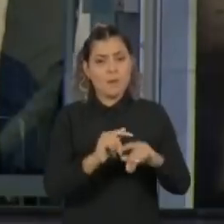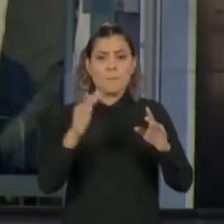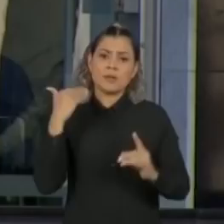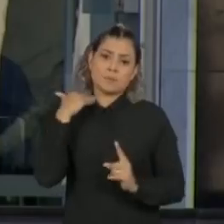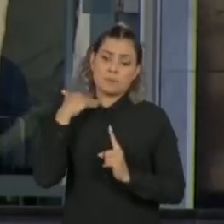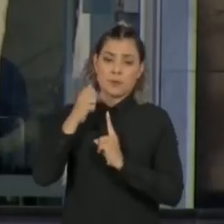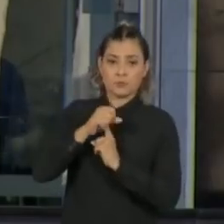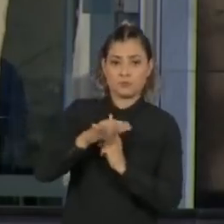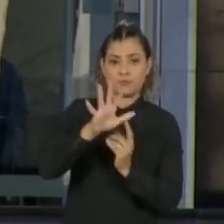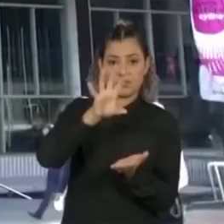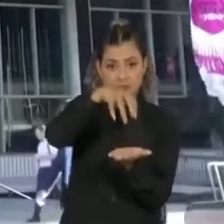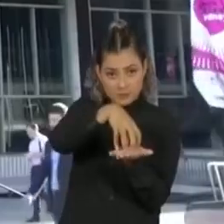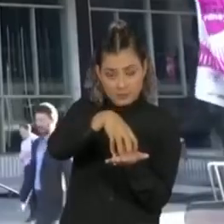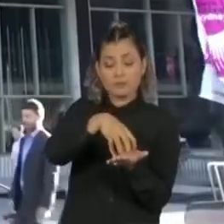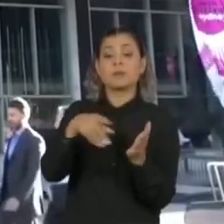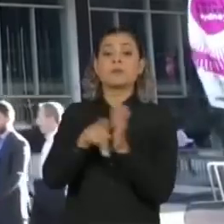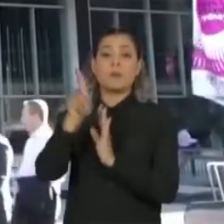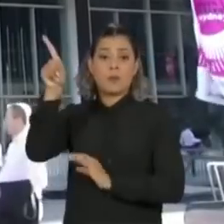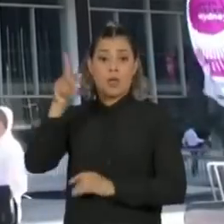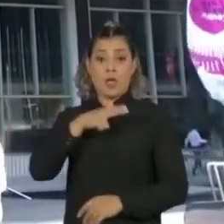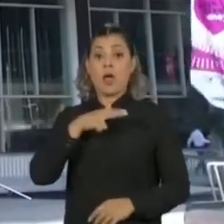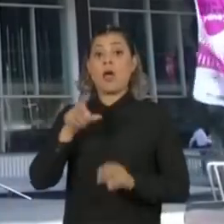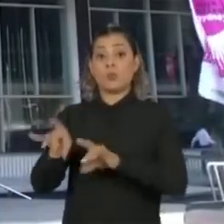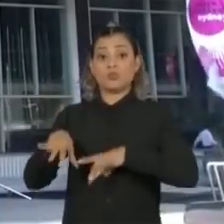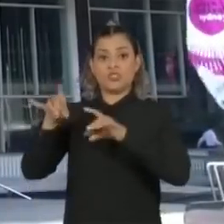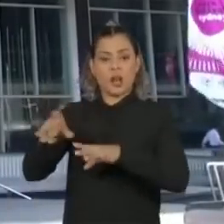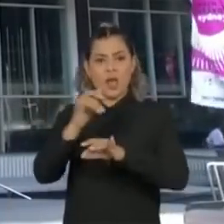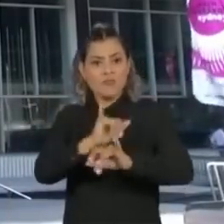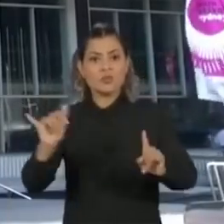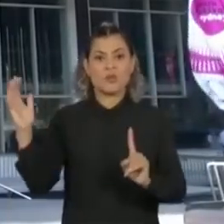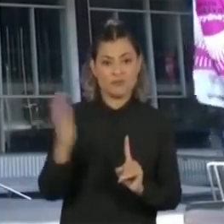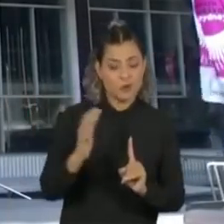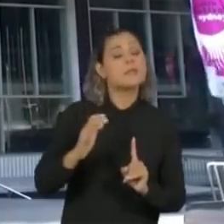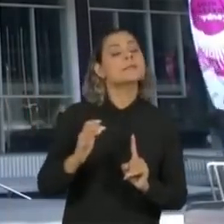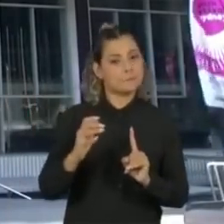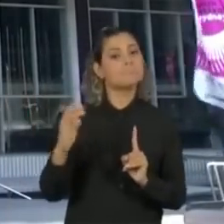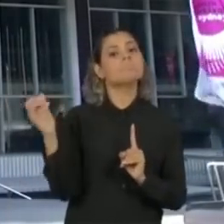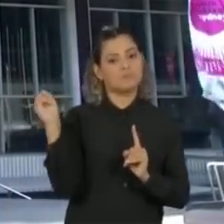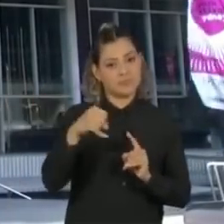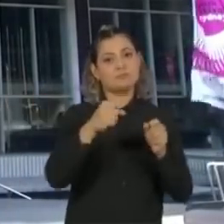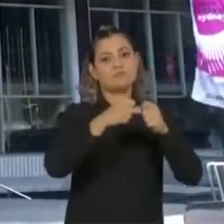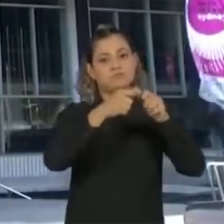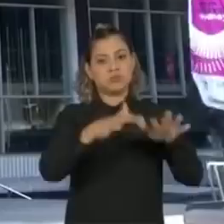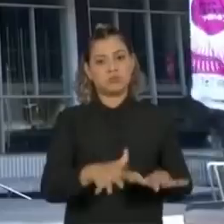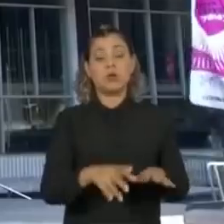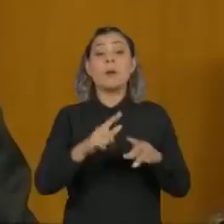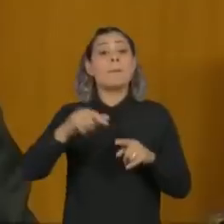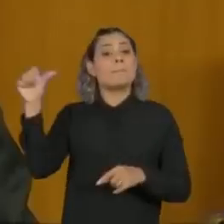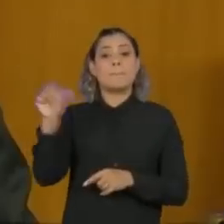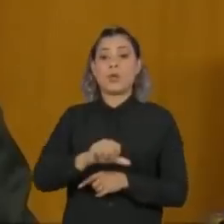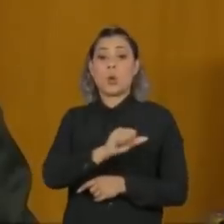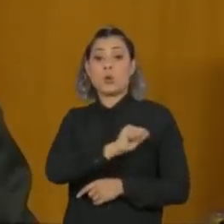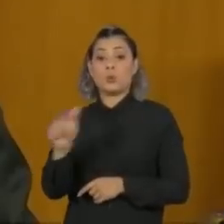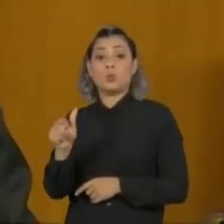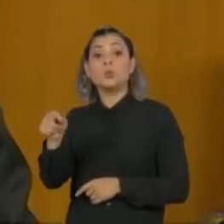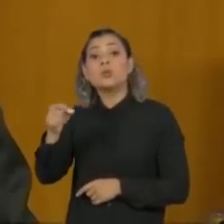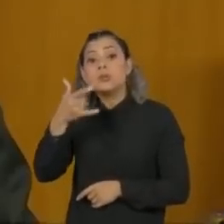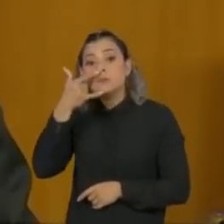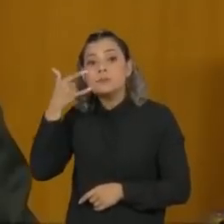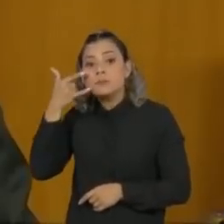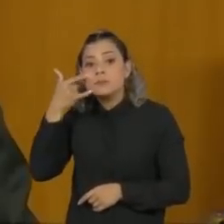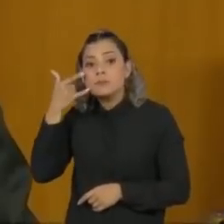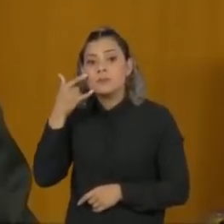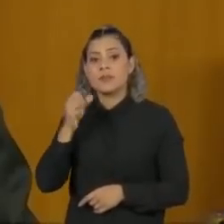da Austrália afirmou que os efeitos do coronavírus poderão ser piores do que os da síndrome respiratória aguda grave,